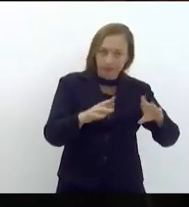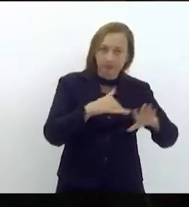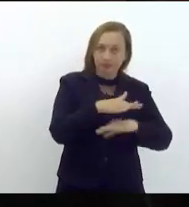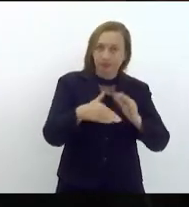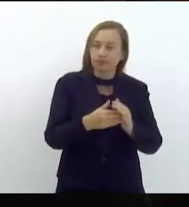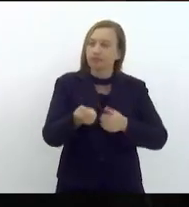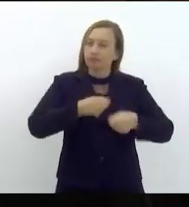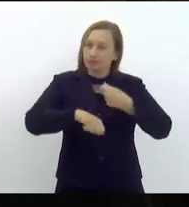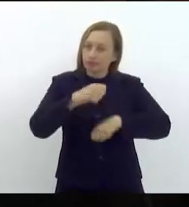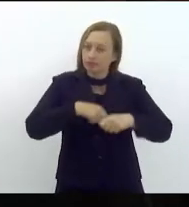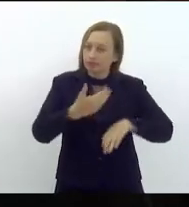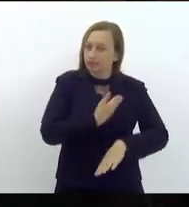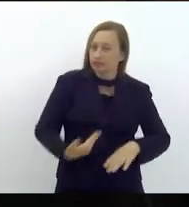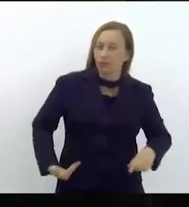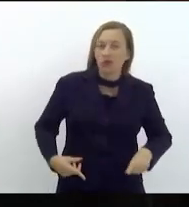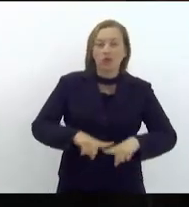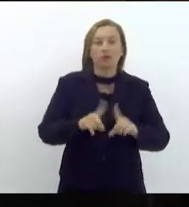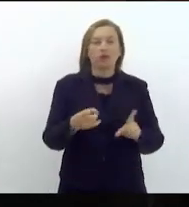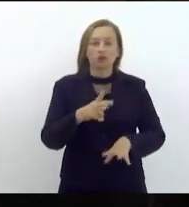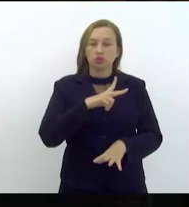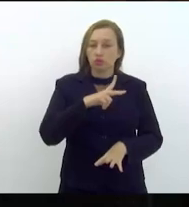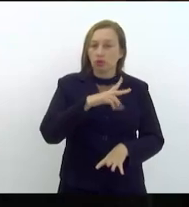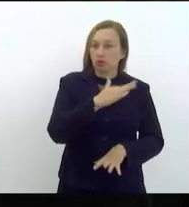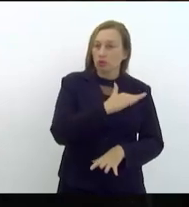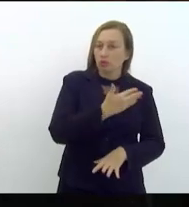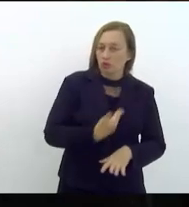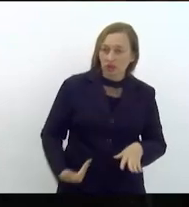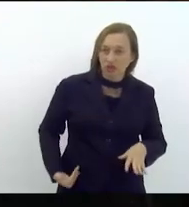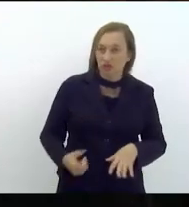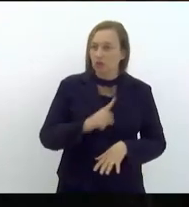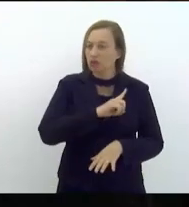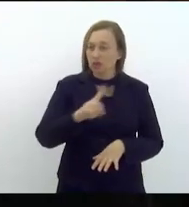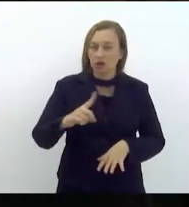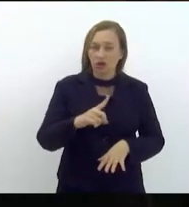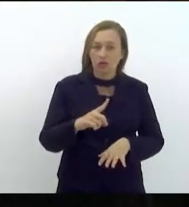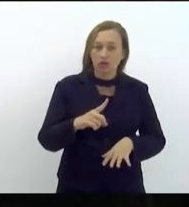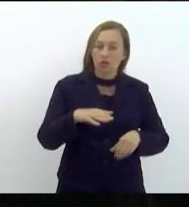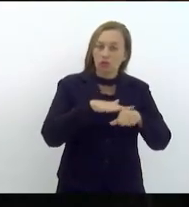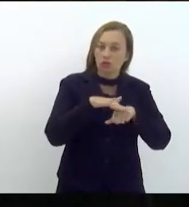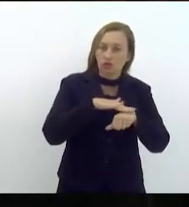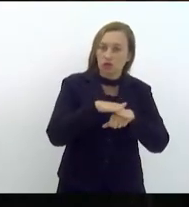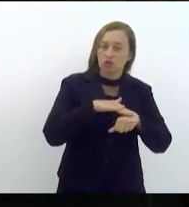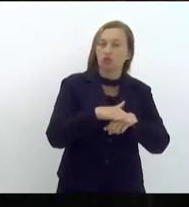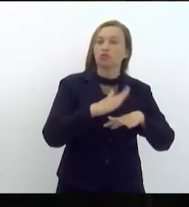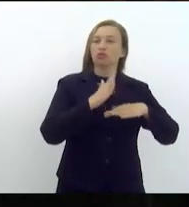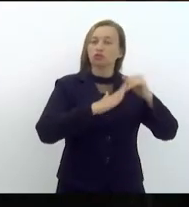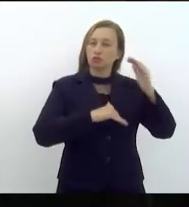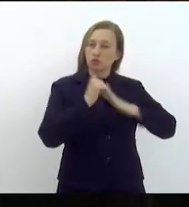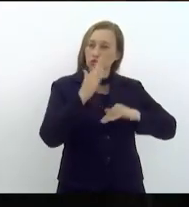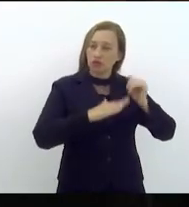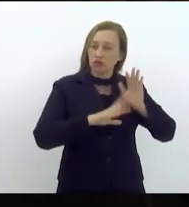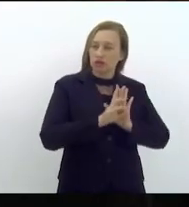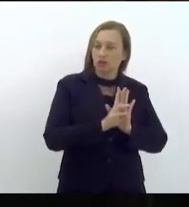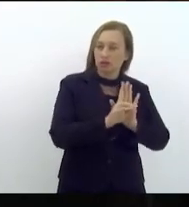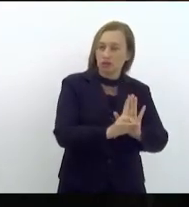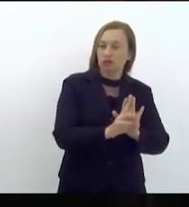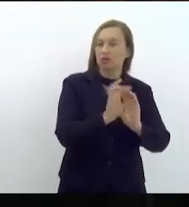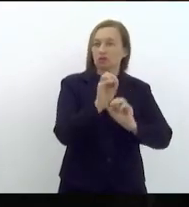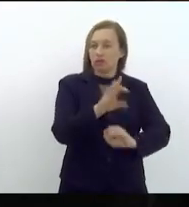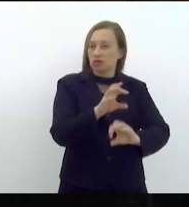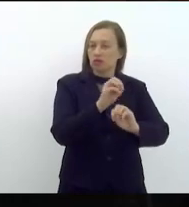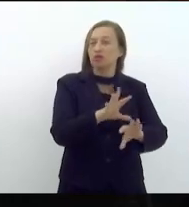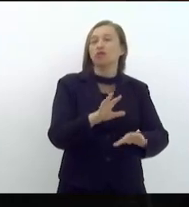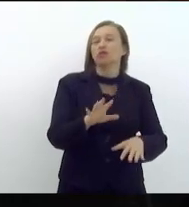pública porém o governador mesmo não recebeu os representantes dos profissionais de educação e aí infelizmente